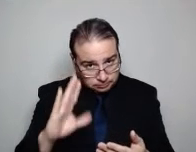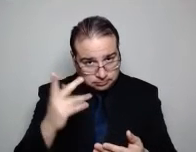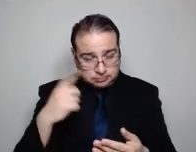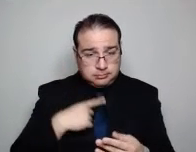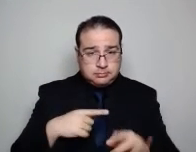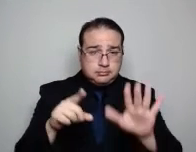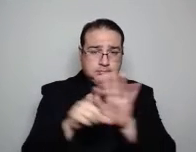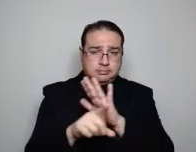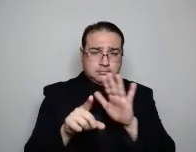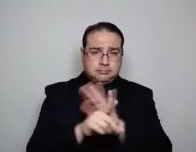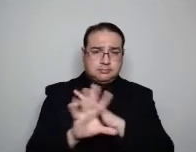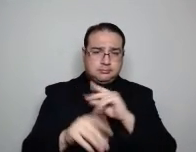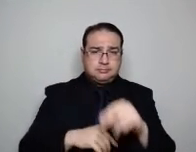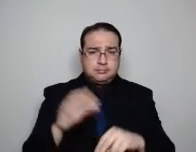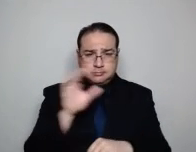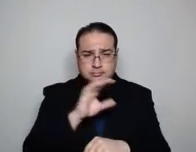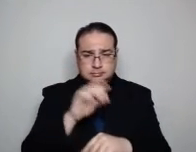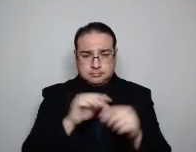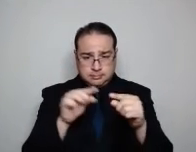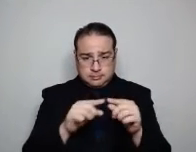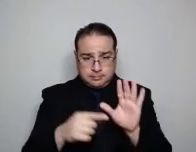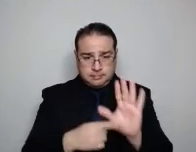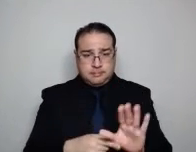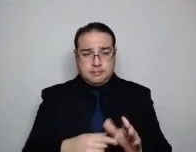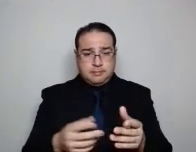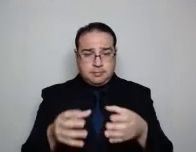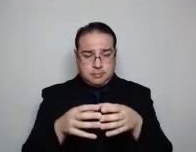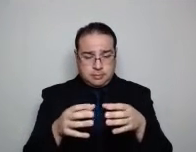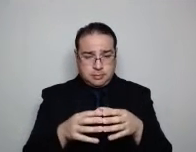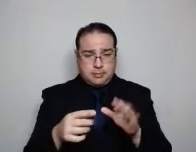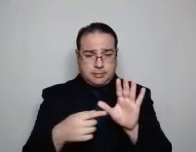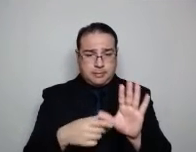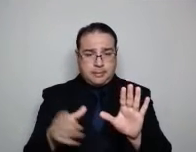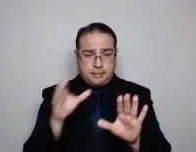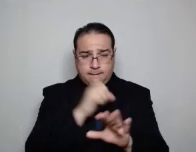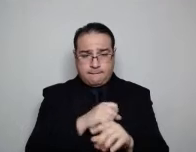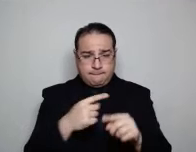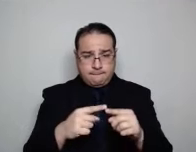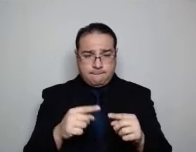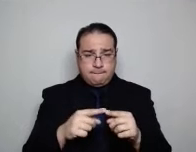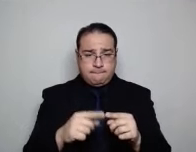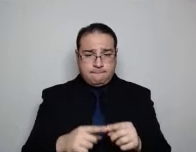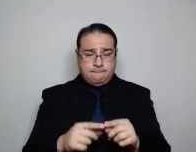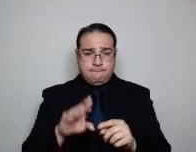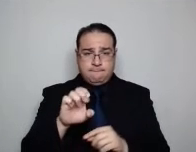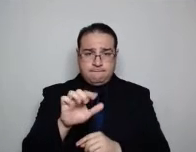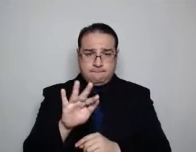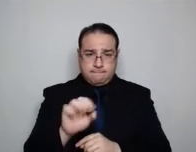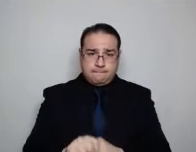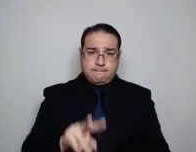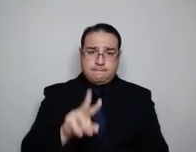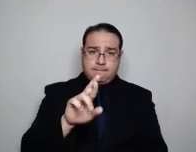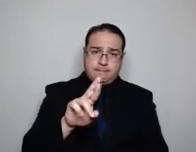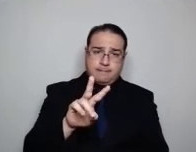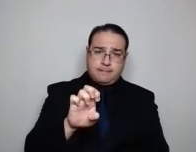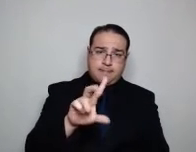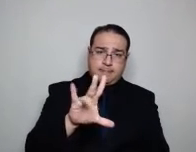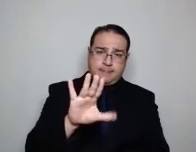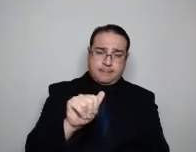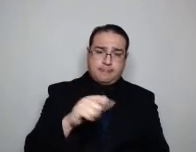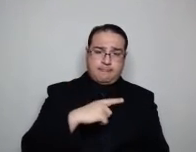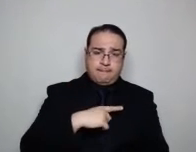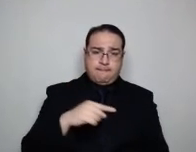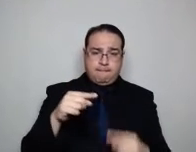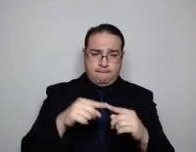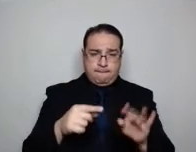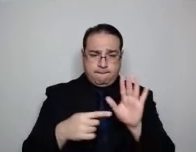da intempestividade que atrai como consequência lógica a aplicação dos efeitos da revelia, nesse caso, mesmo sendo